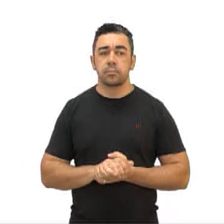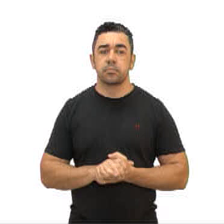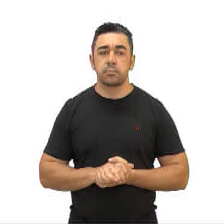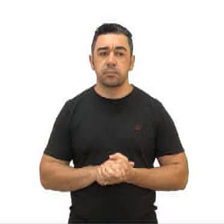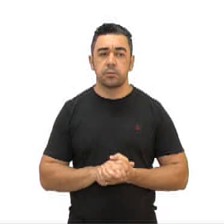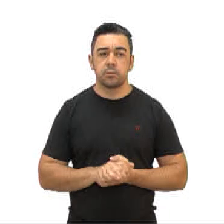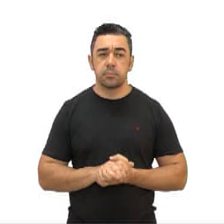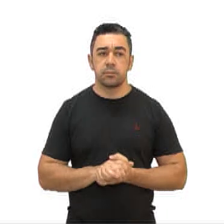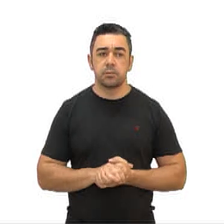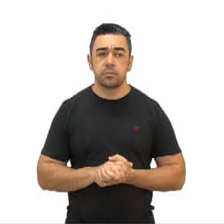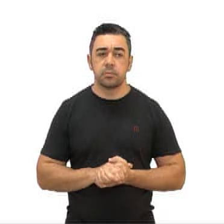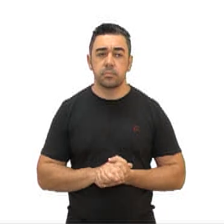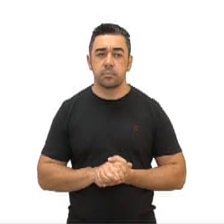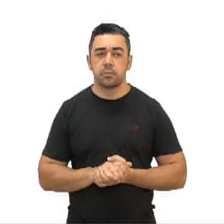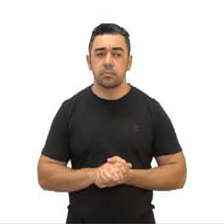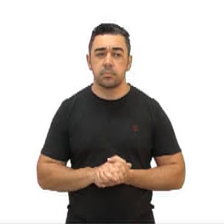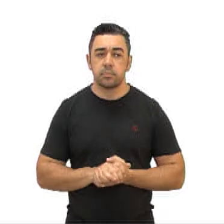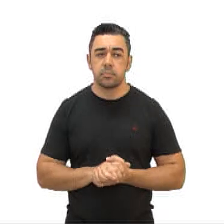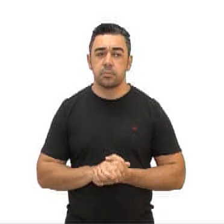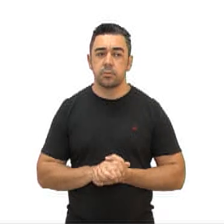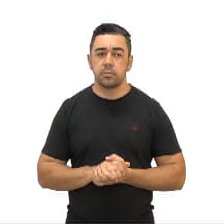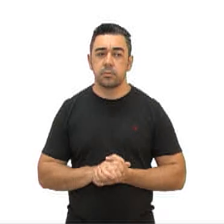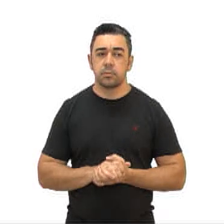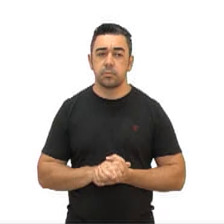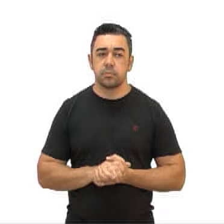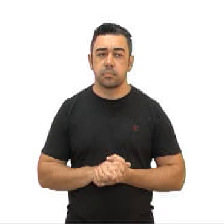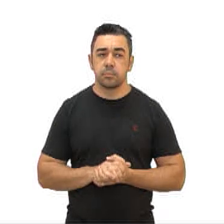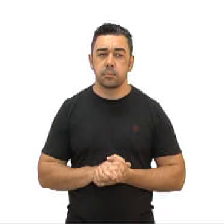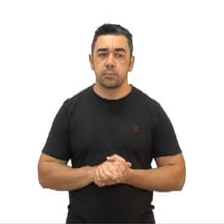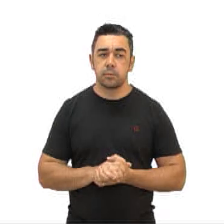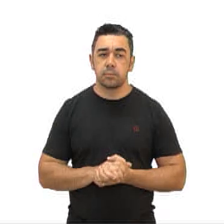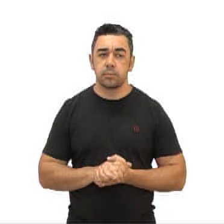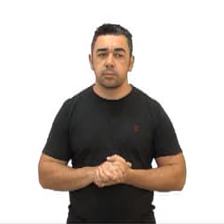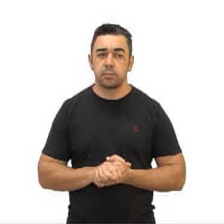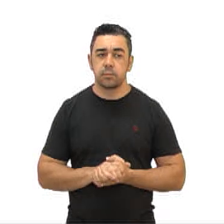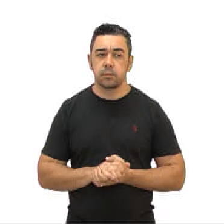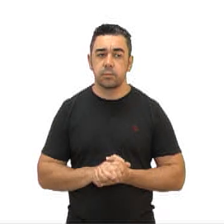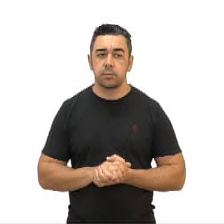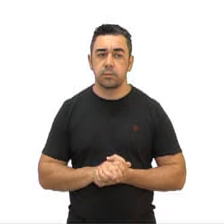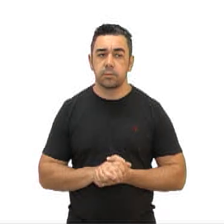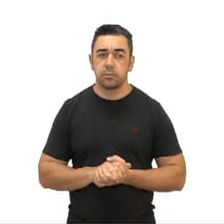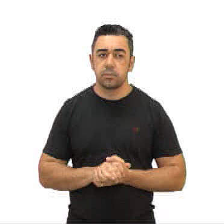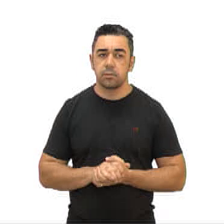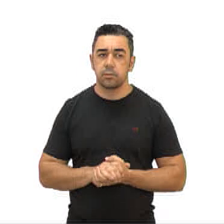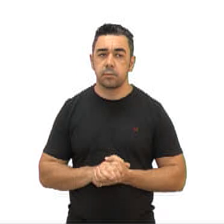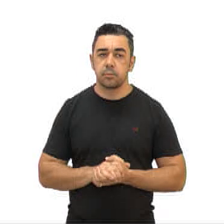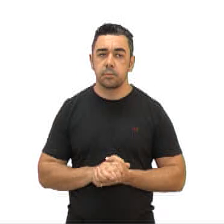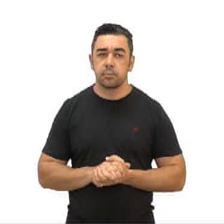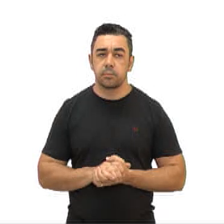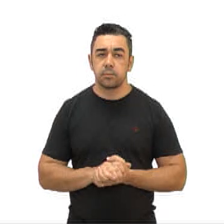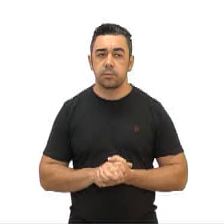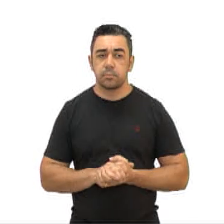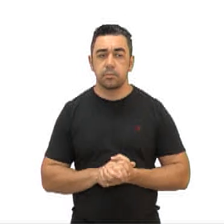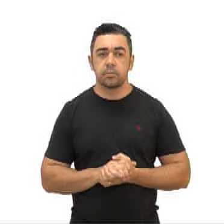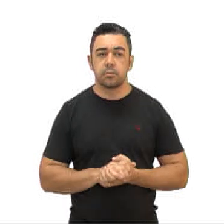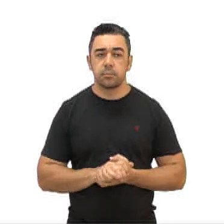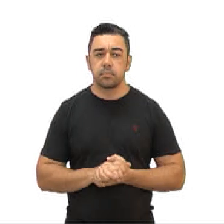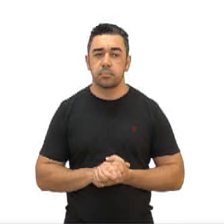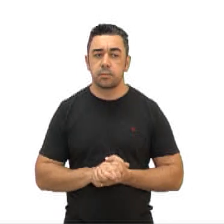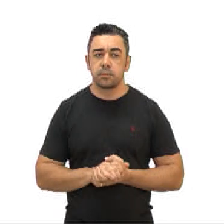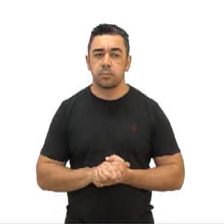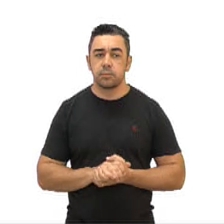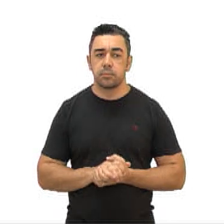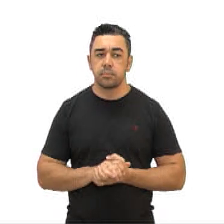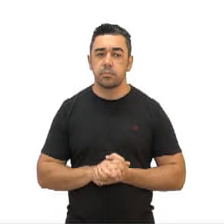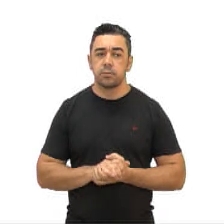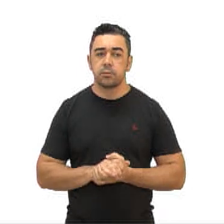a las 11 inglés, pero desde casa, o professor youtuber David Caye recomenda simular em el hogar el